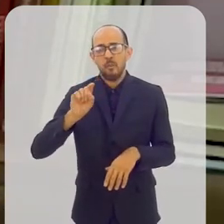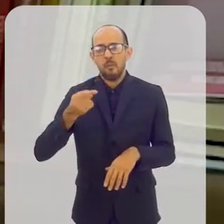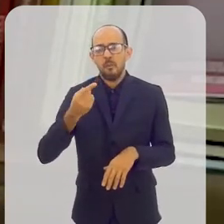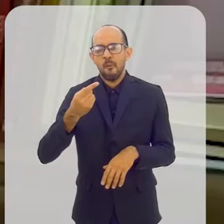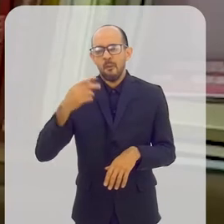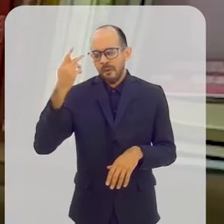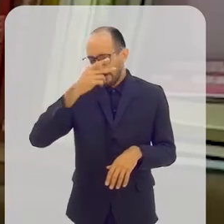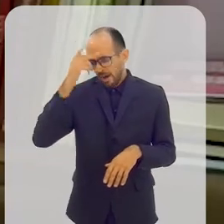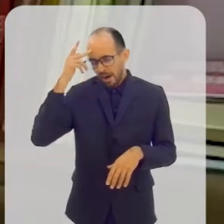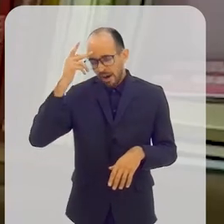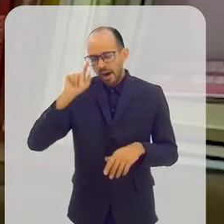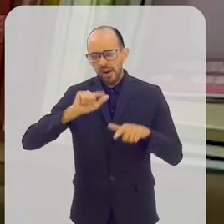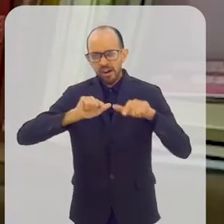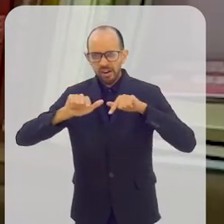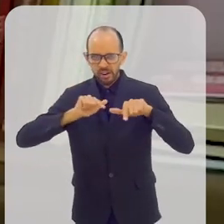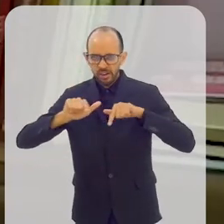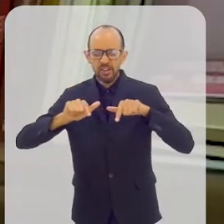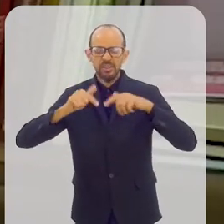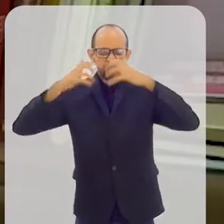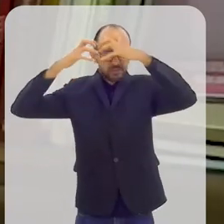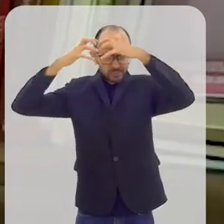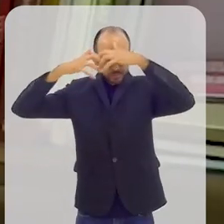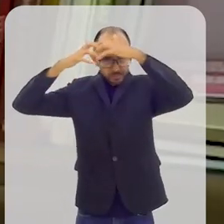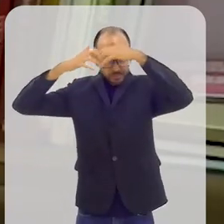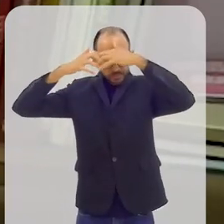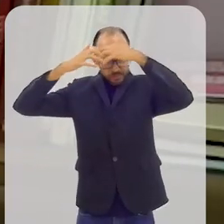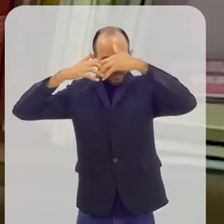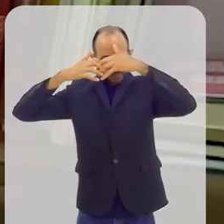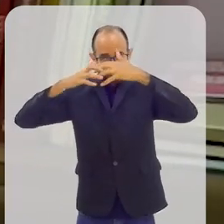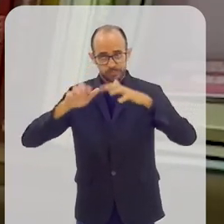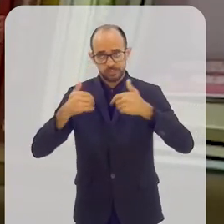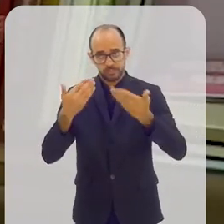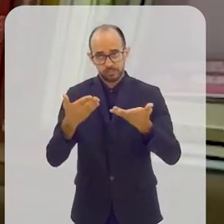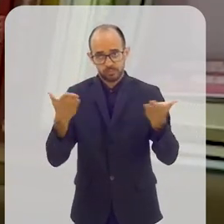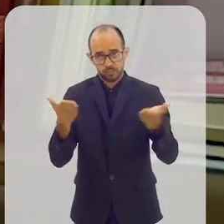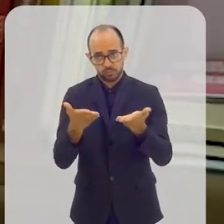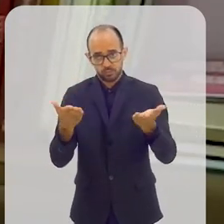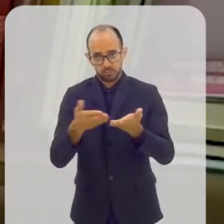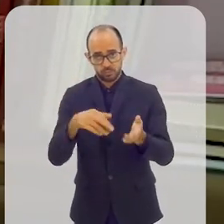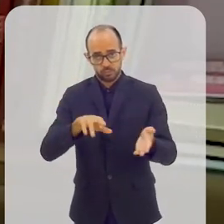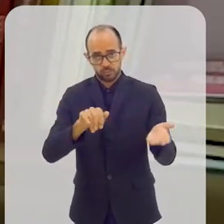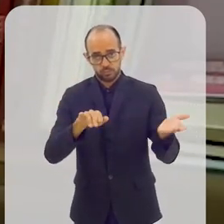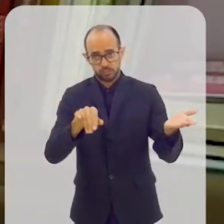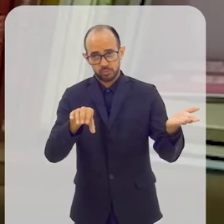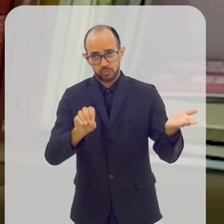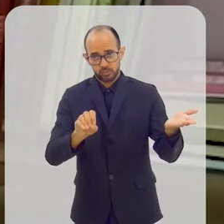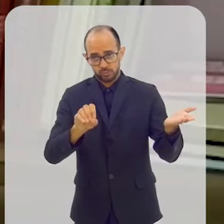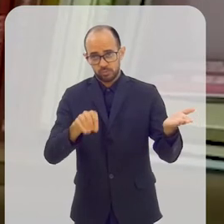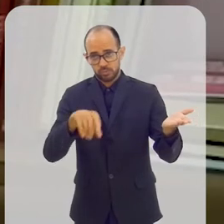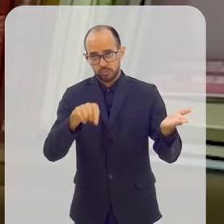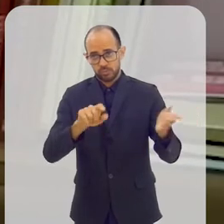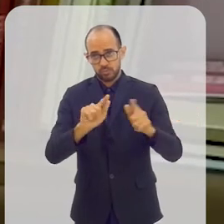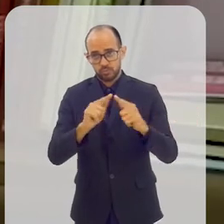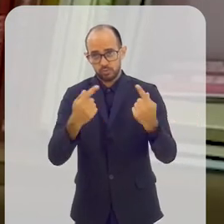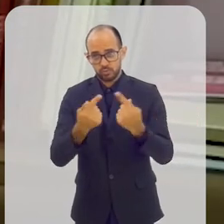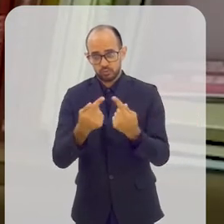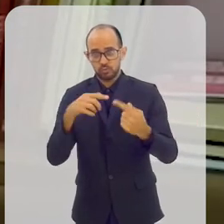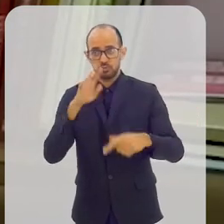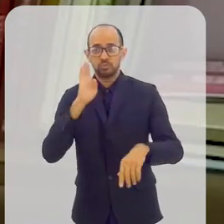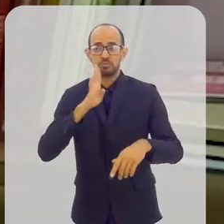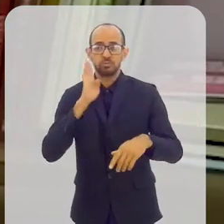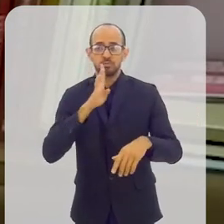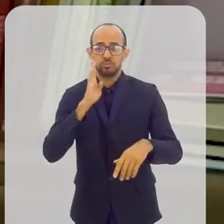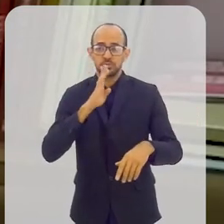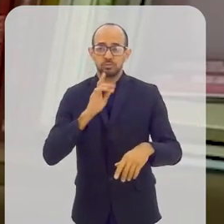embaixadores que trabalham, que pensam, que. Hoje, O Rodrigo faz parte de um grupo que é muito